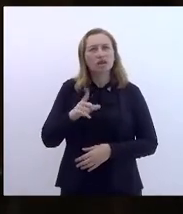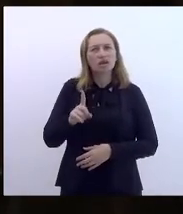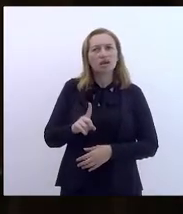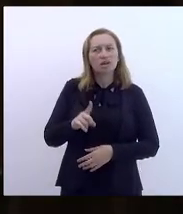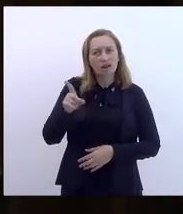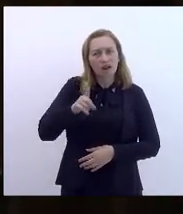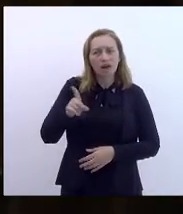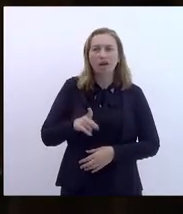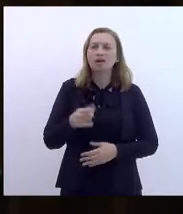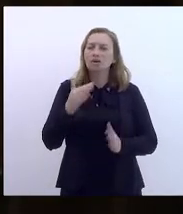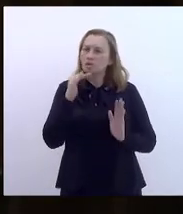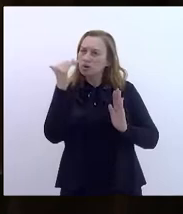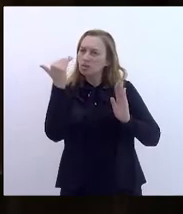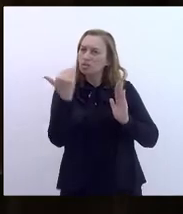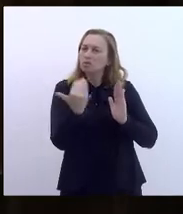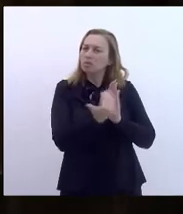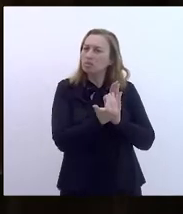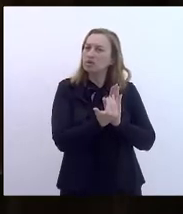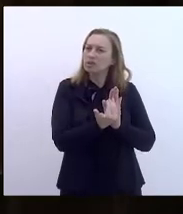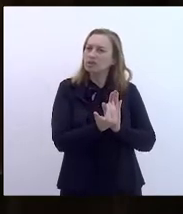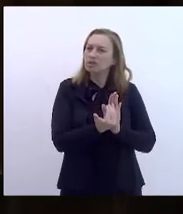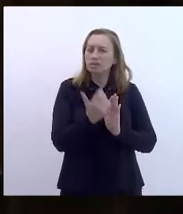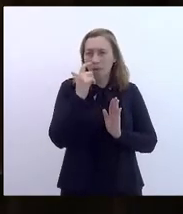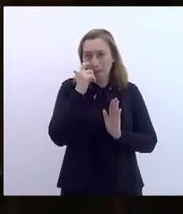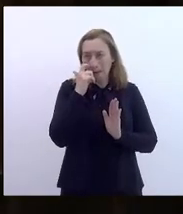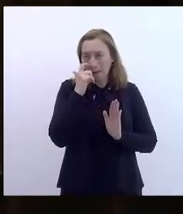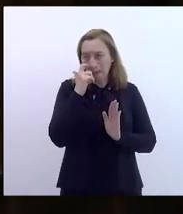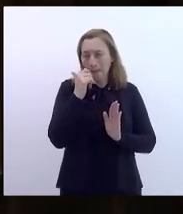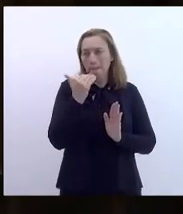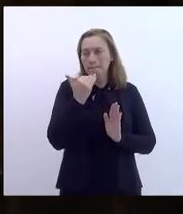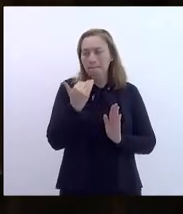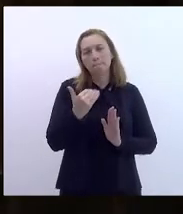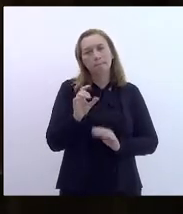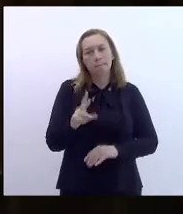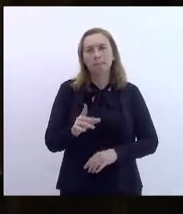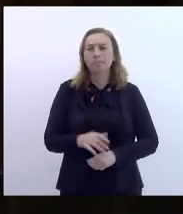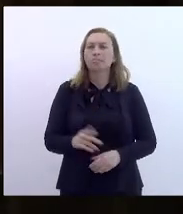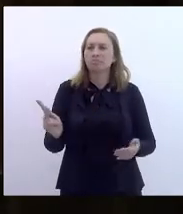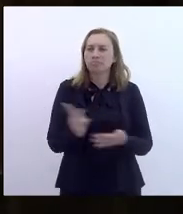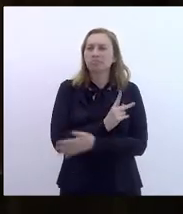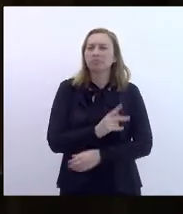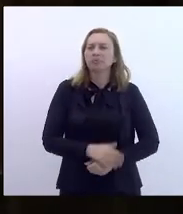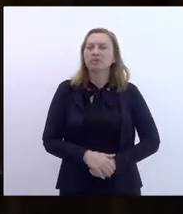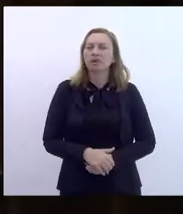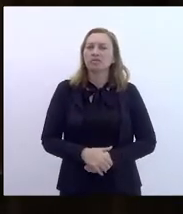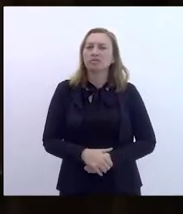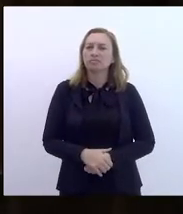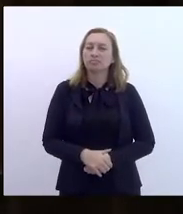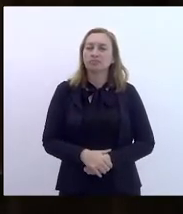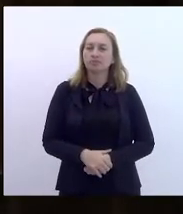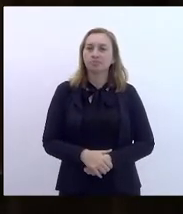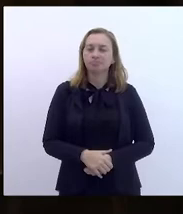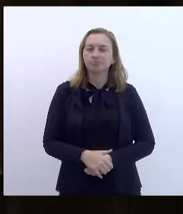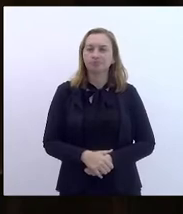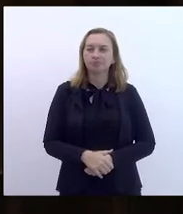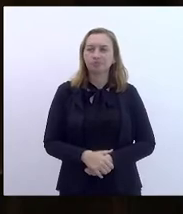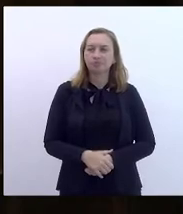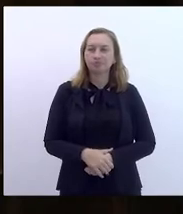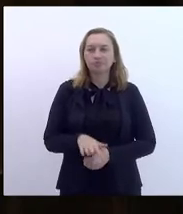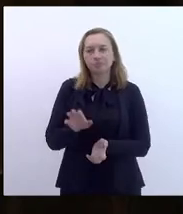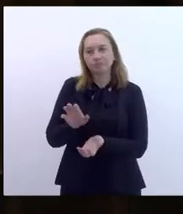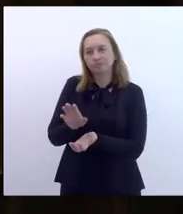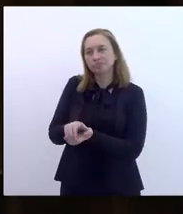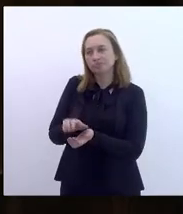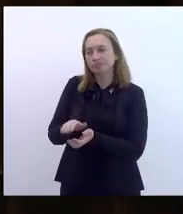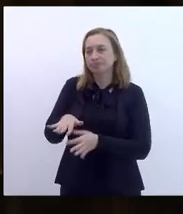extremamente comprometido e mandando que se cumpre é isso é que precisa acontecer e olha lá no